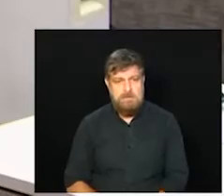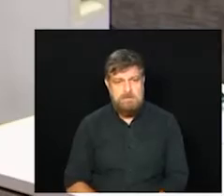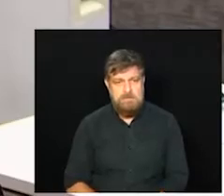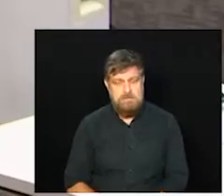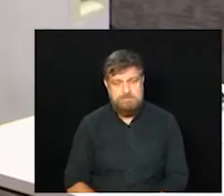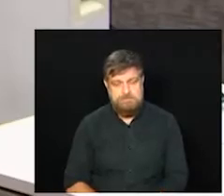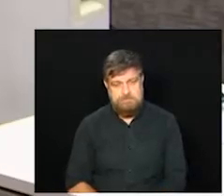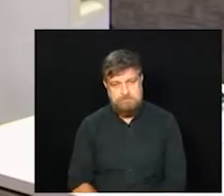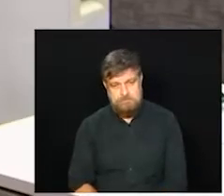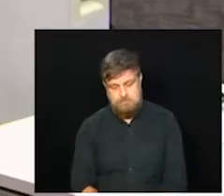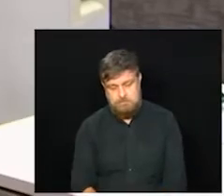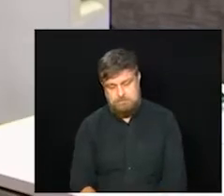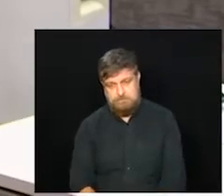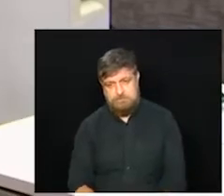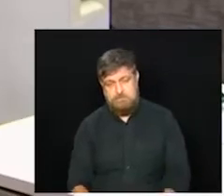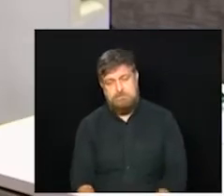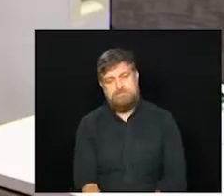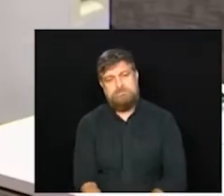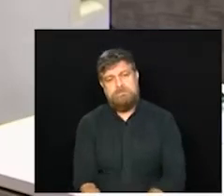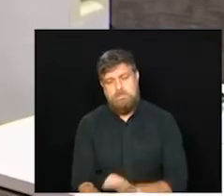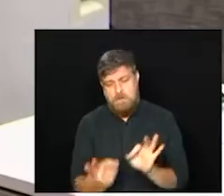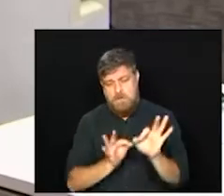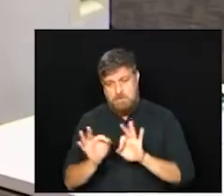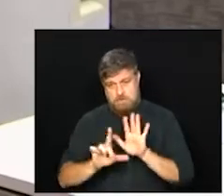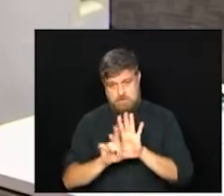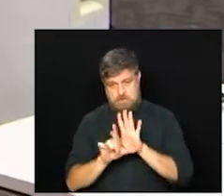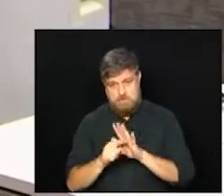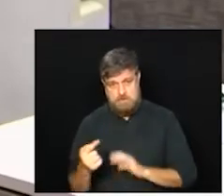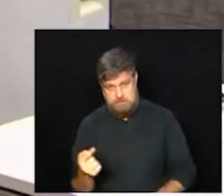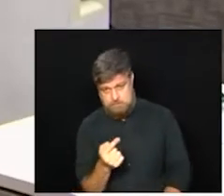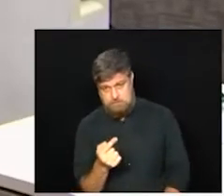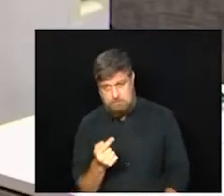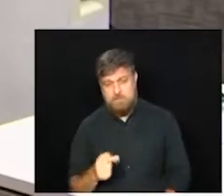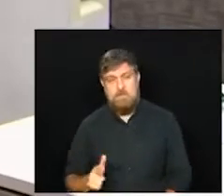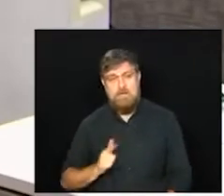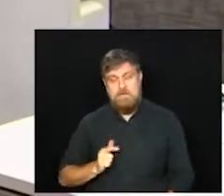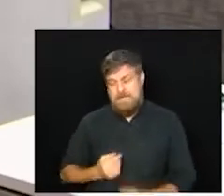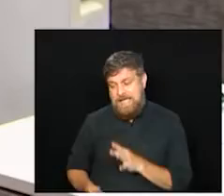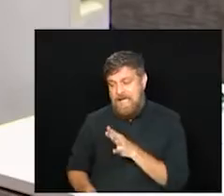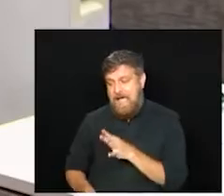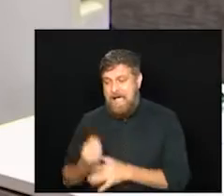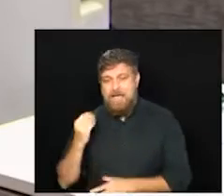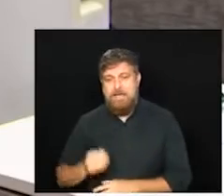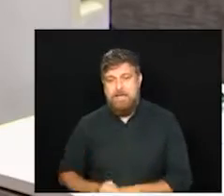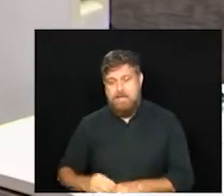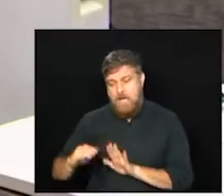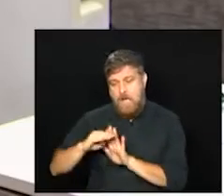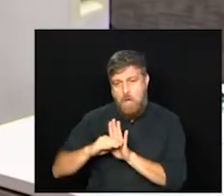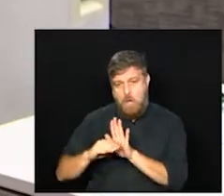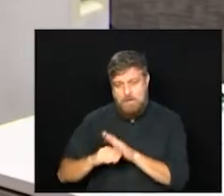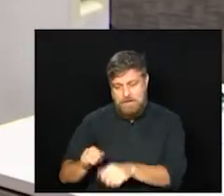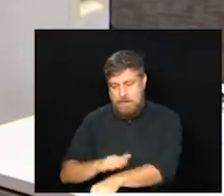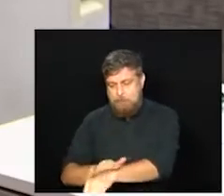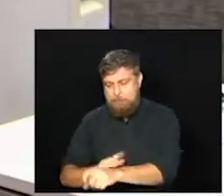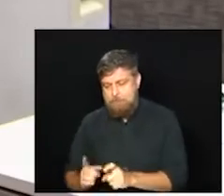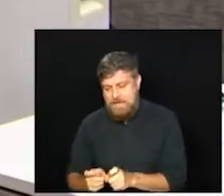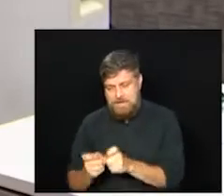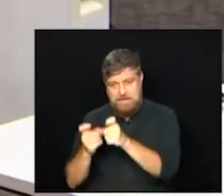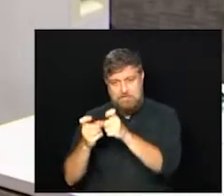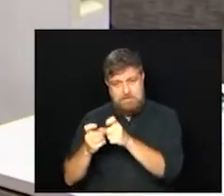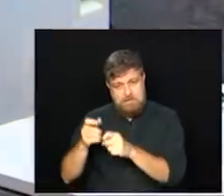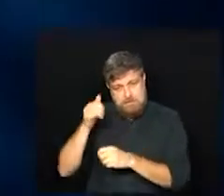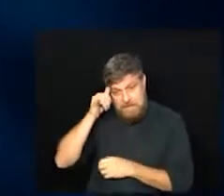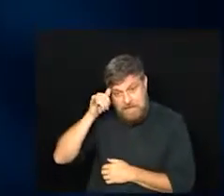O projeto de lei do vereador Marcelo da Farmácia cria o programa Prevenção ao Câncer de Pele, o Brilho